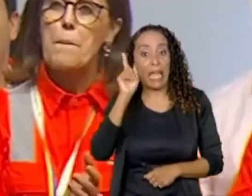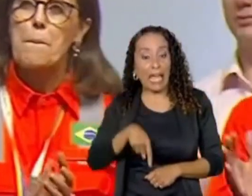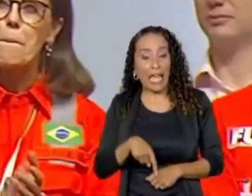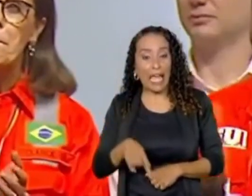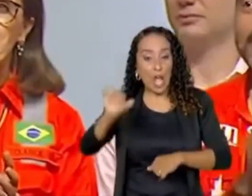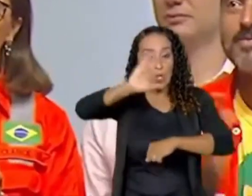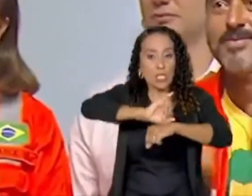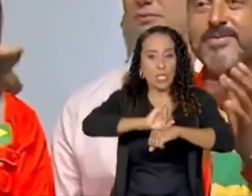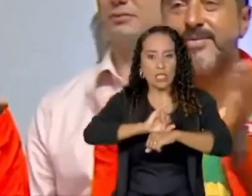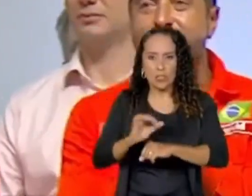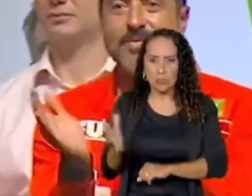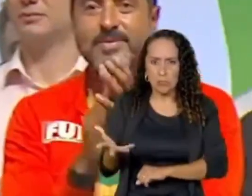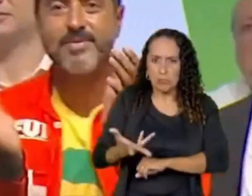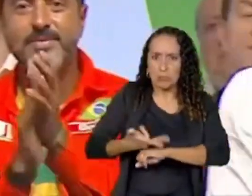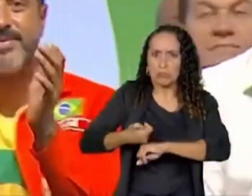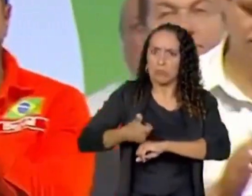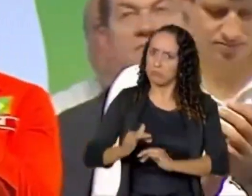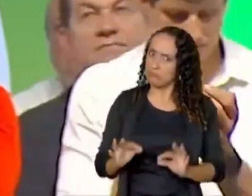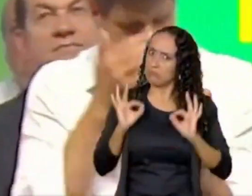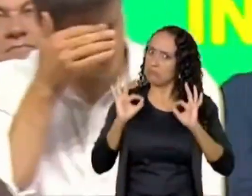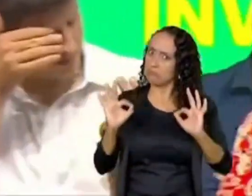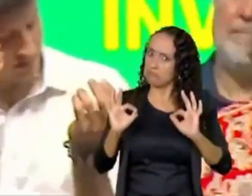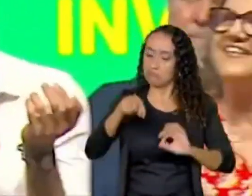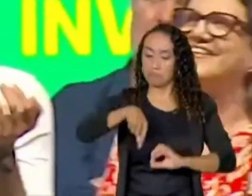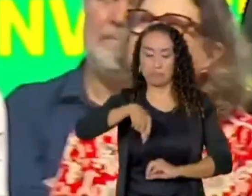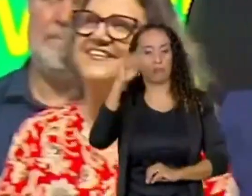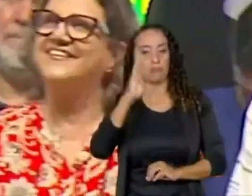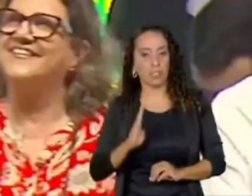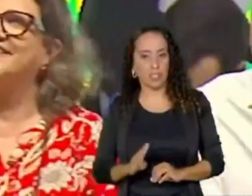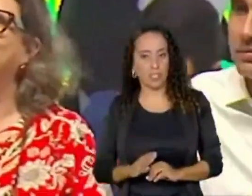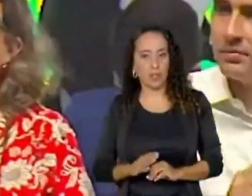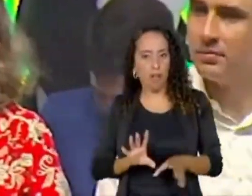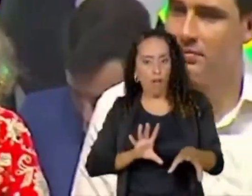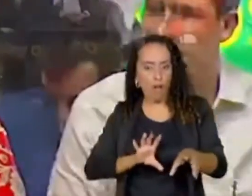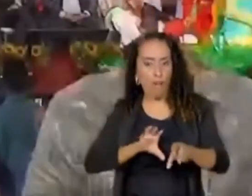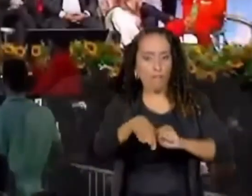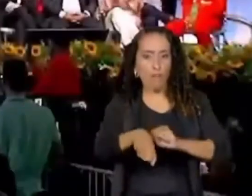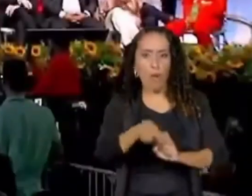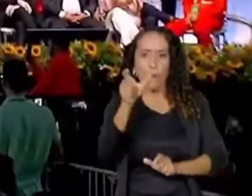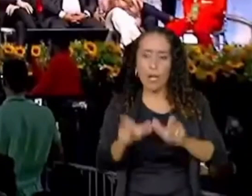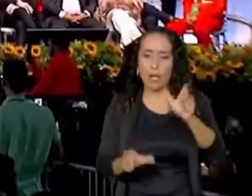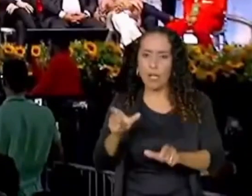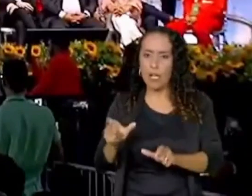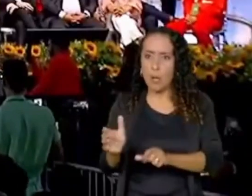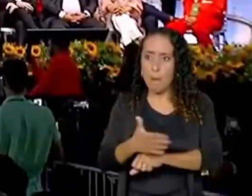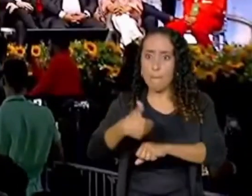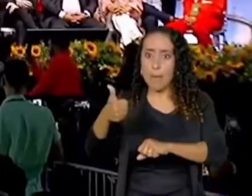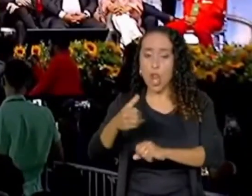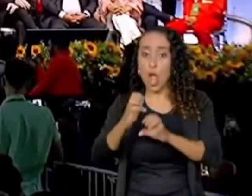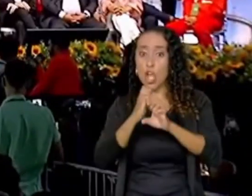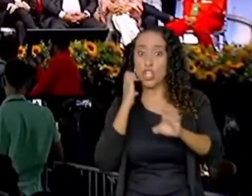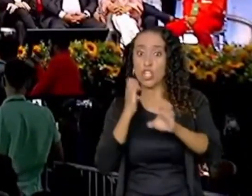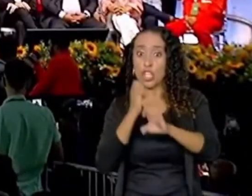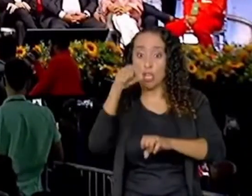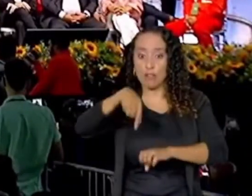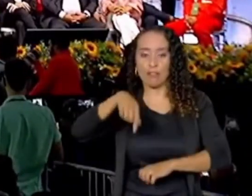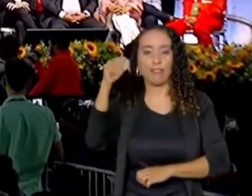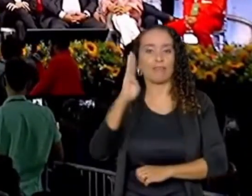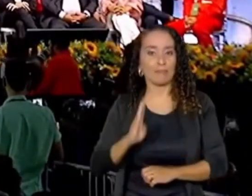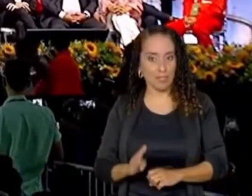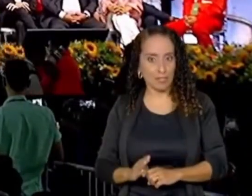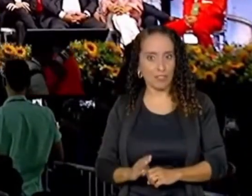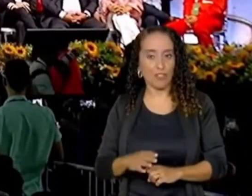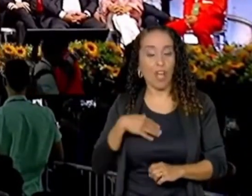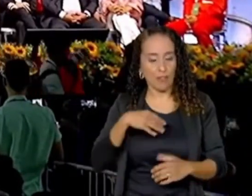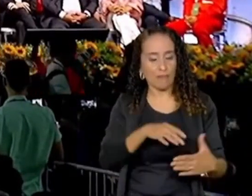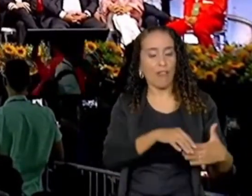de excelência nesse país, que forma parte dos melhores engenheiros da história desse país. Nós vamos levar para o